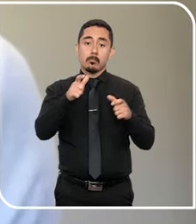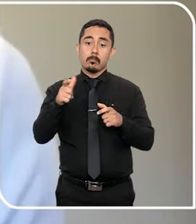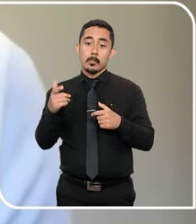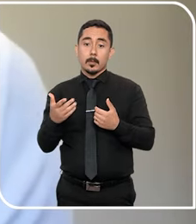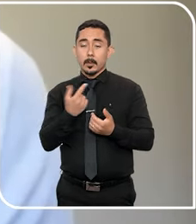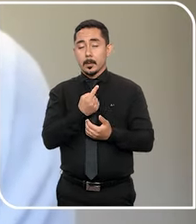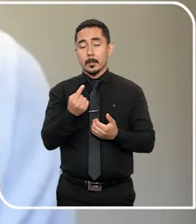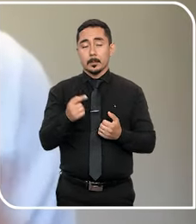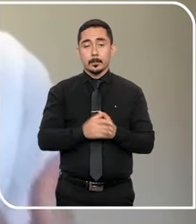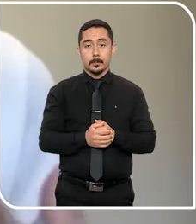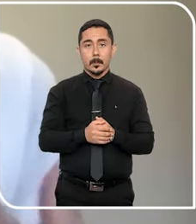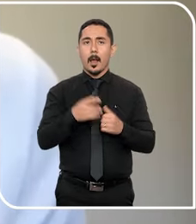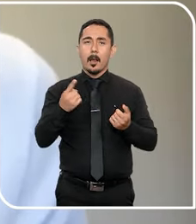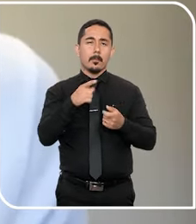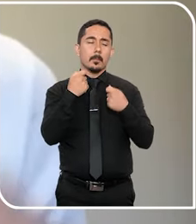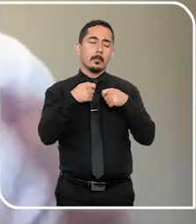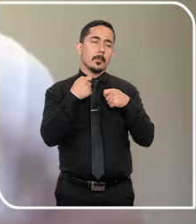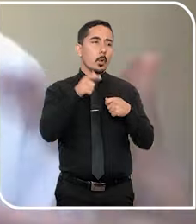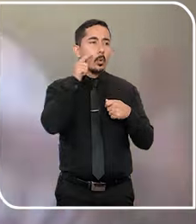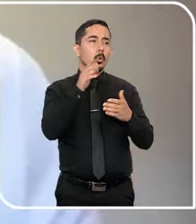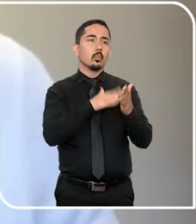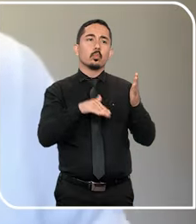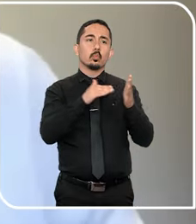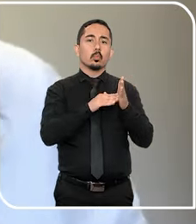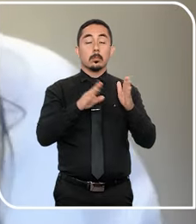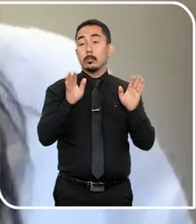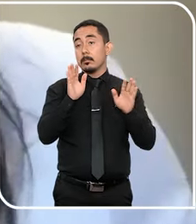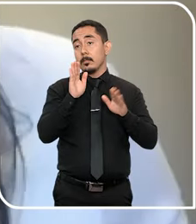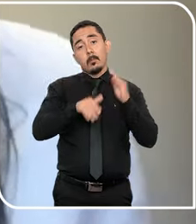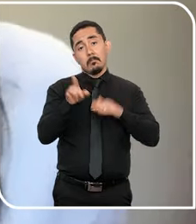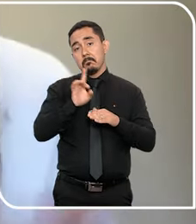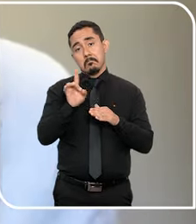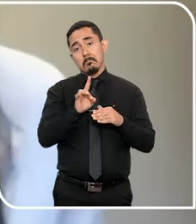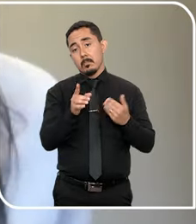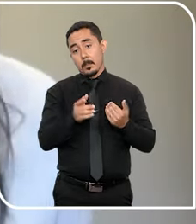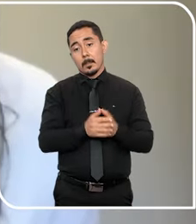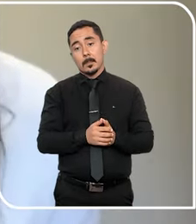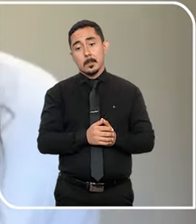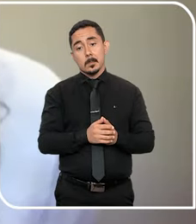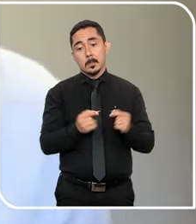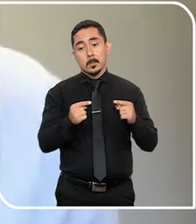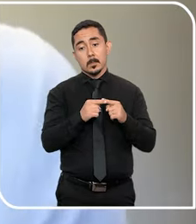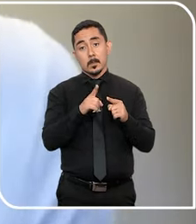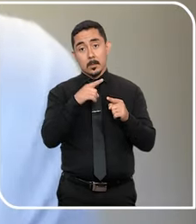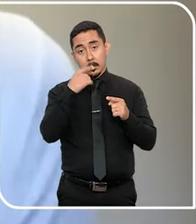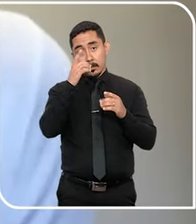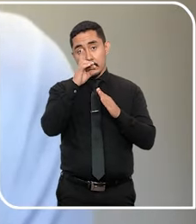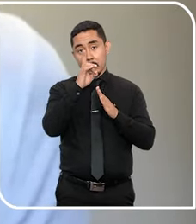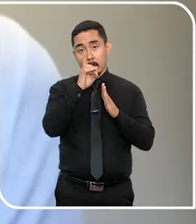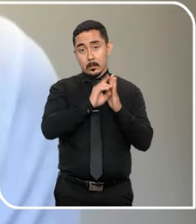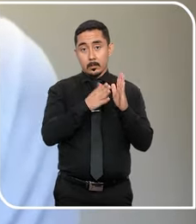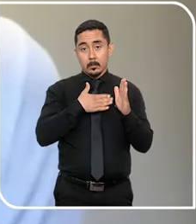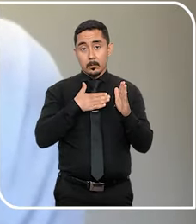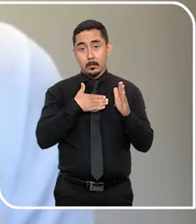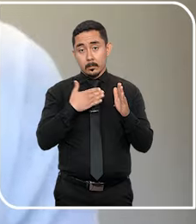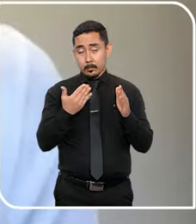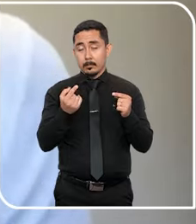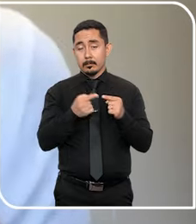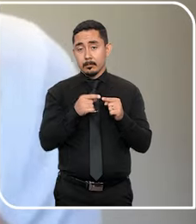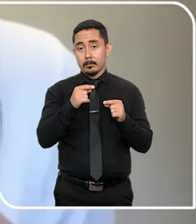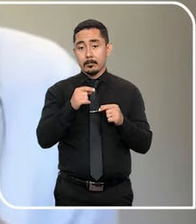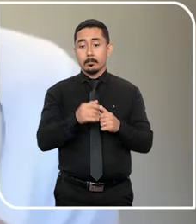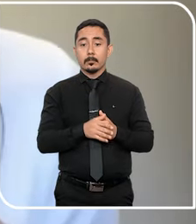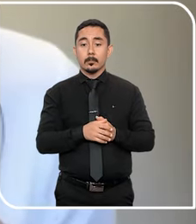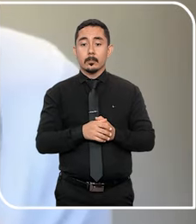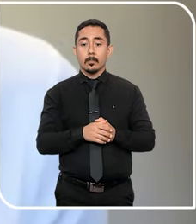chegar em algum espaço essa questão da gente falar assim não você vai conseguir fazer tudo às vezes não vou conseguir e é o que a minha deficiência